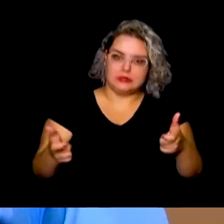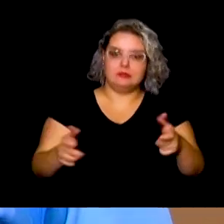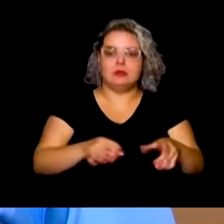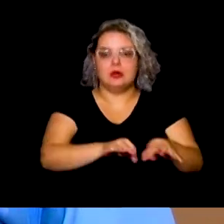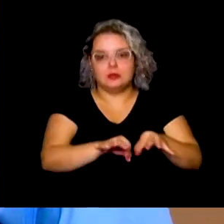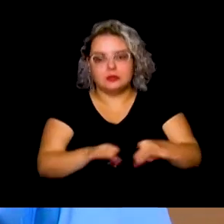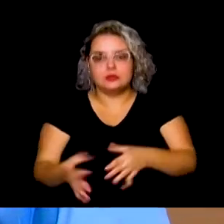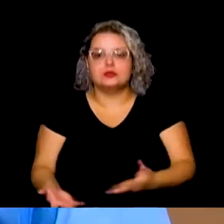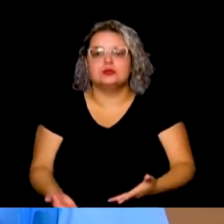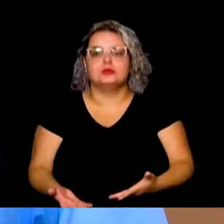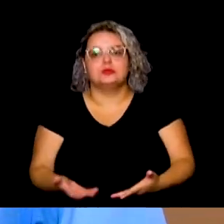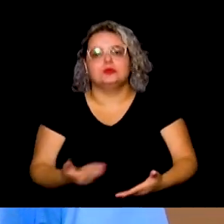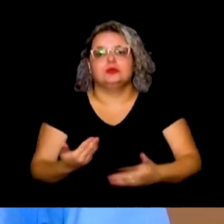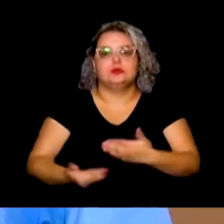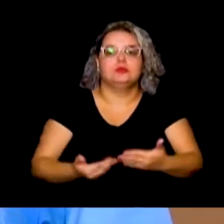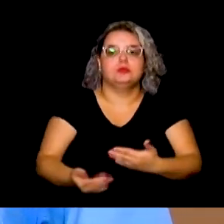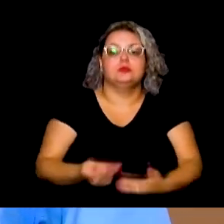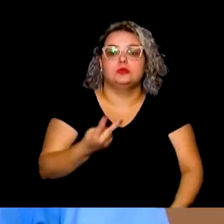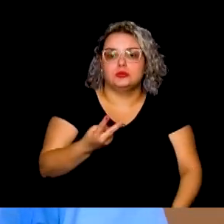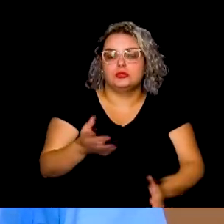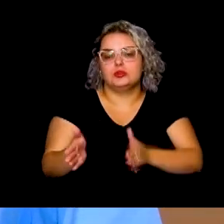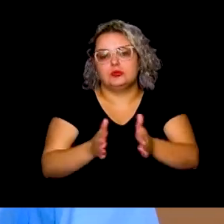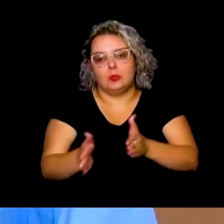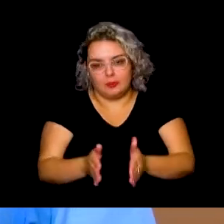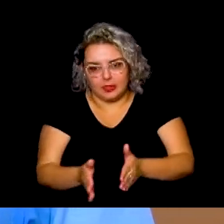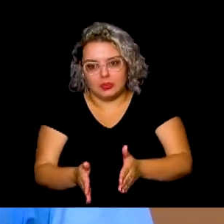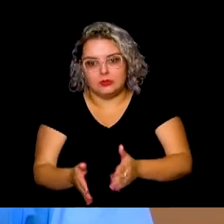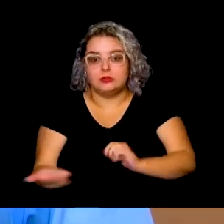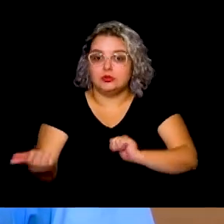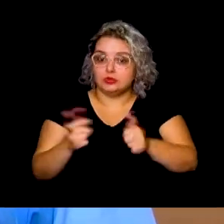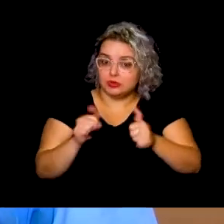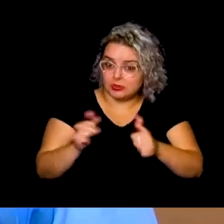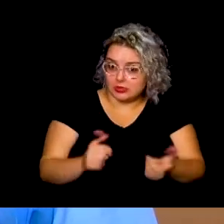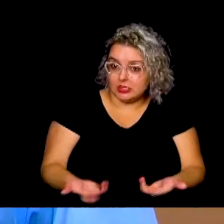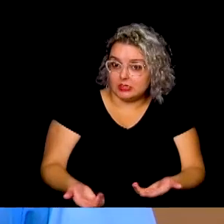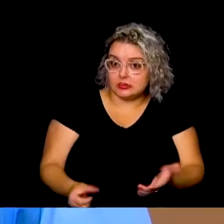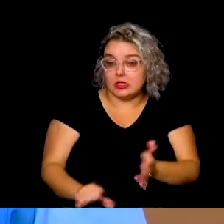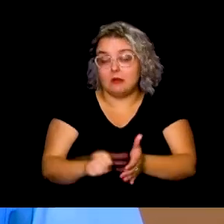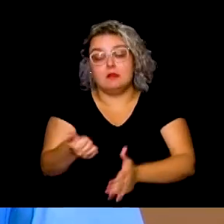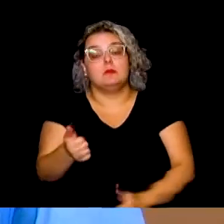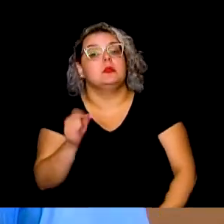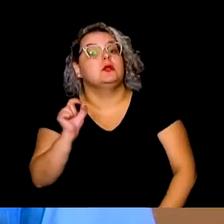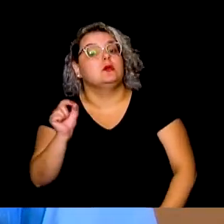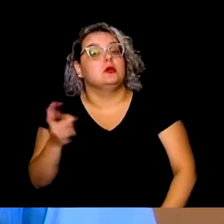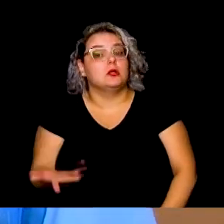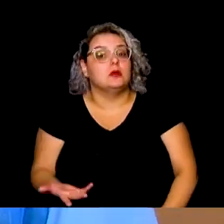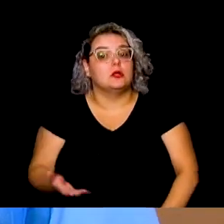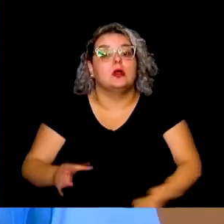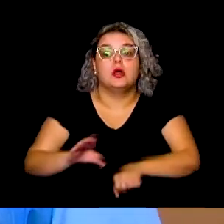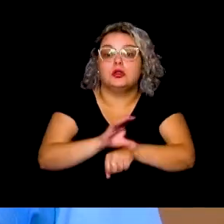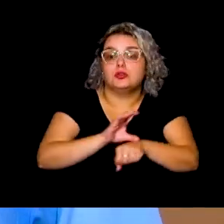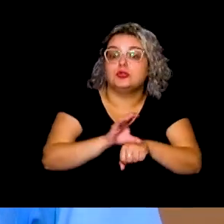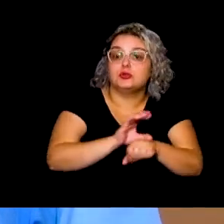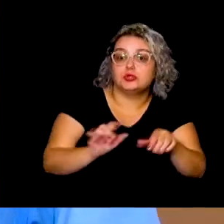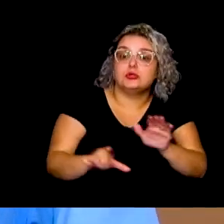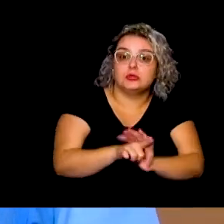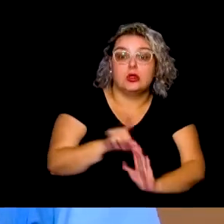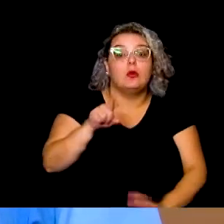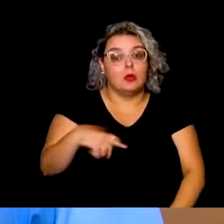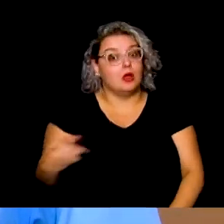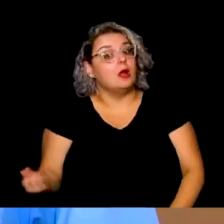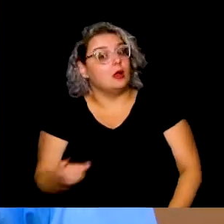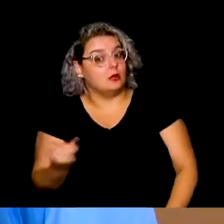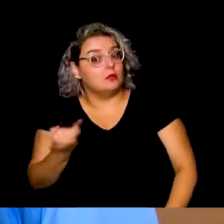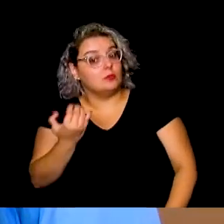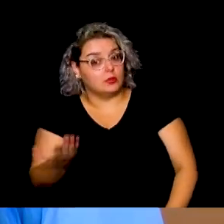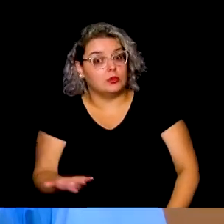mas a maioria dos projetos eles passam por duas fases de análise A primeira é a de Constituição